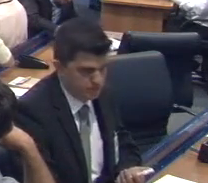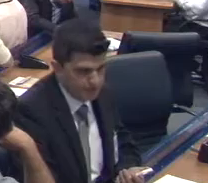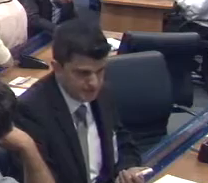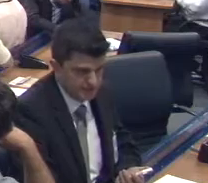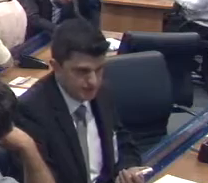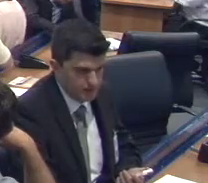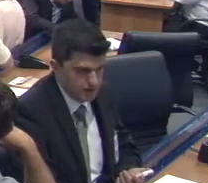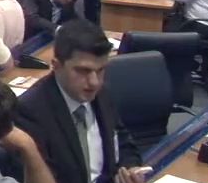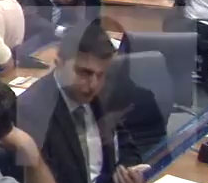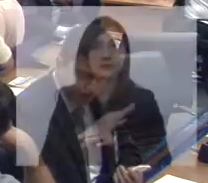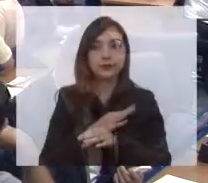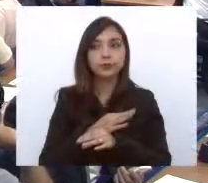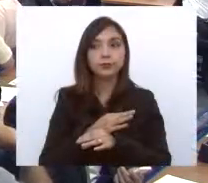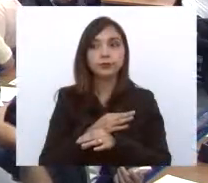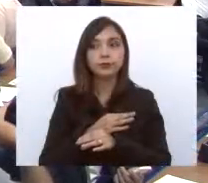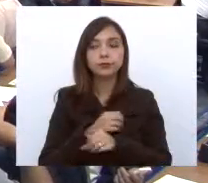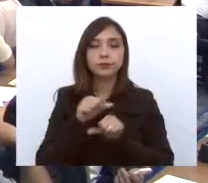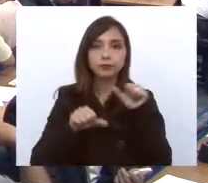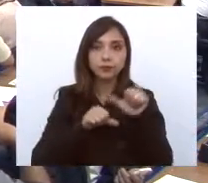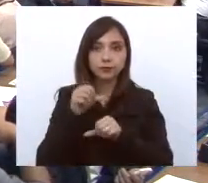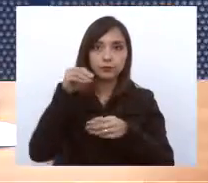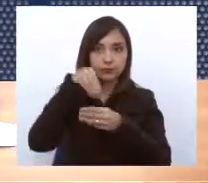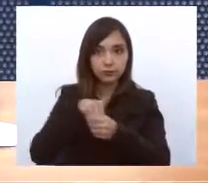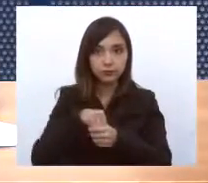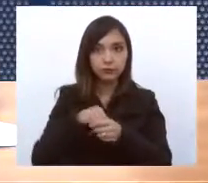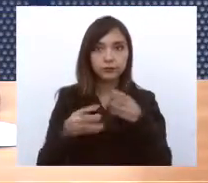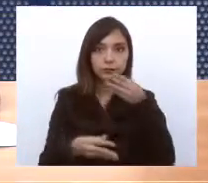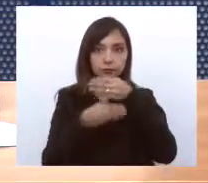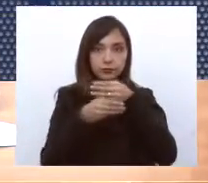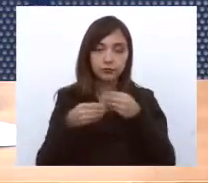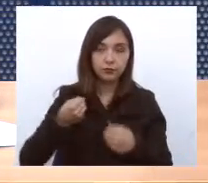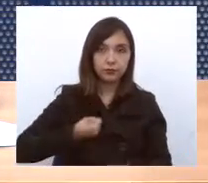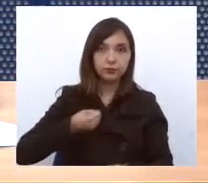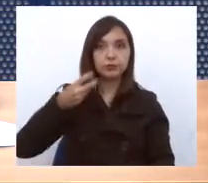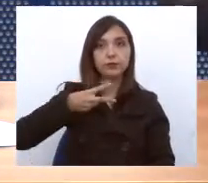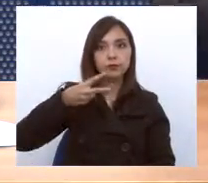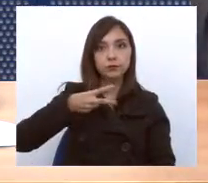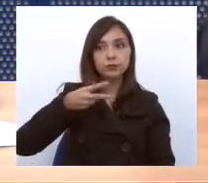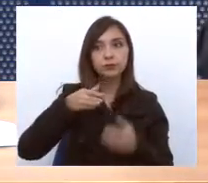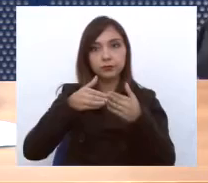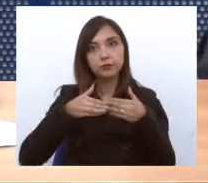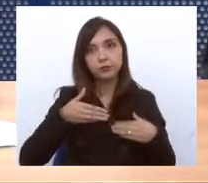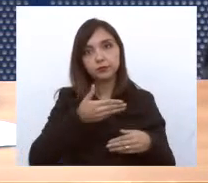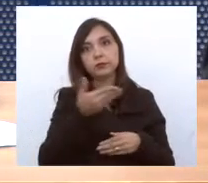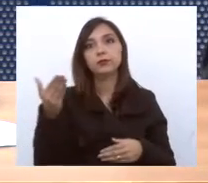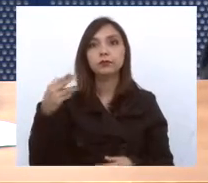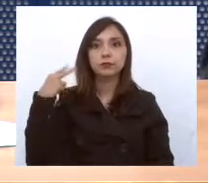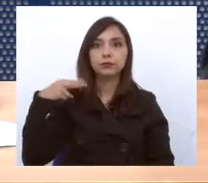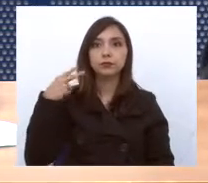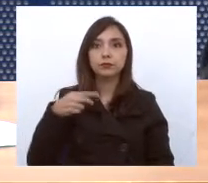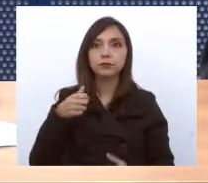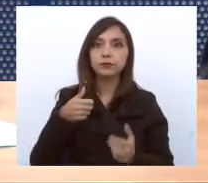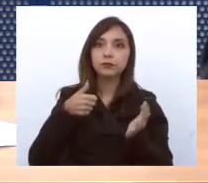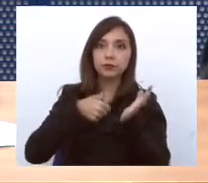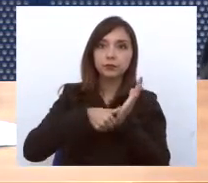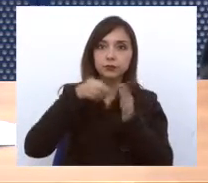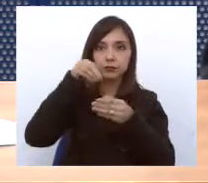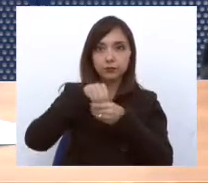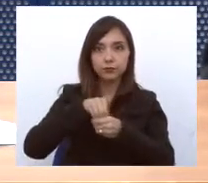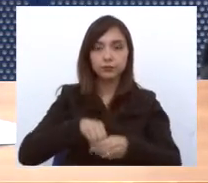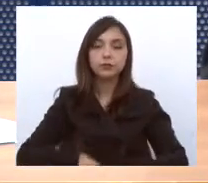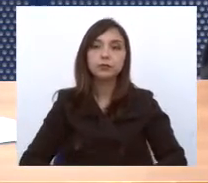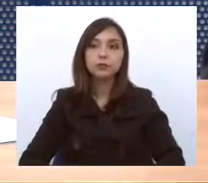Encerrada a votação, aprovado, modifique-se. Em votação, emenda modificativa número 2. Solicito aos senhores vereadores que utilizem os terminais para o